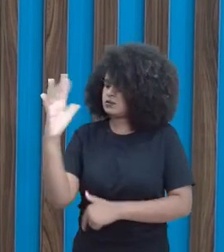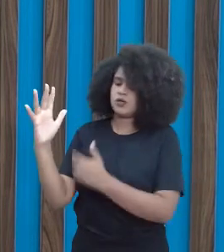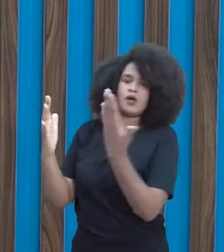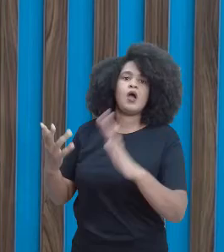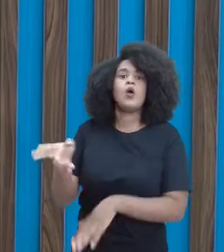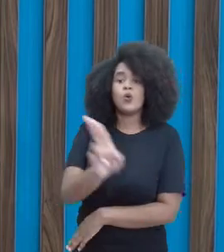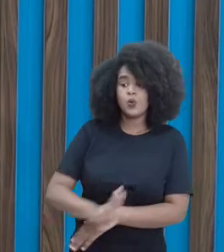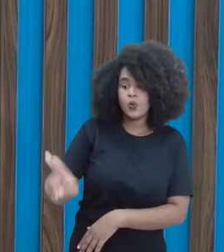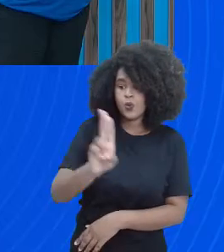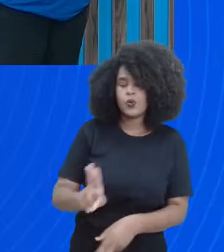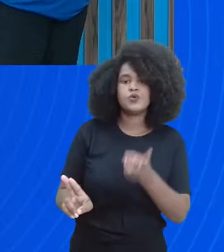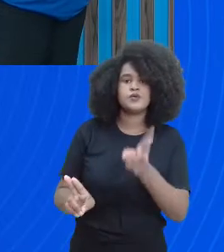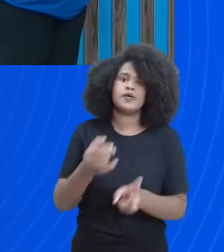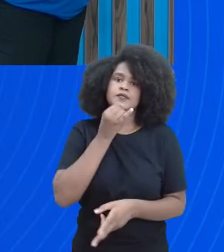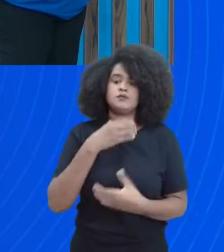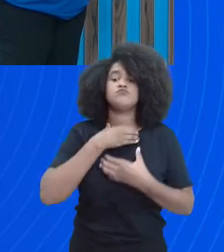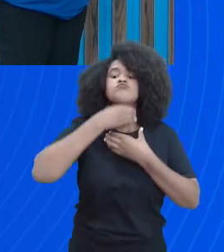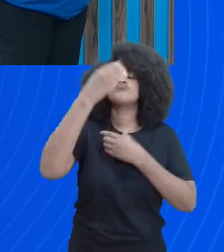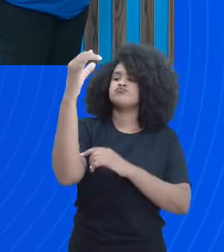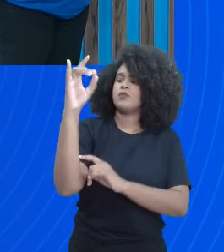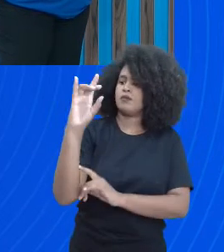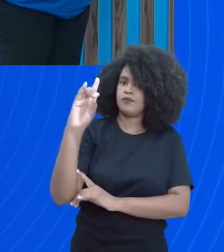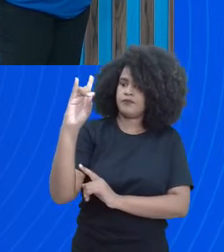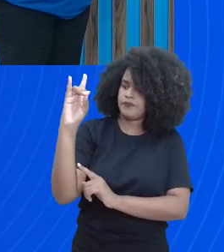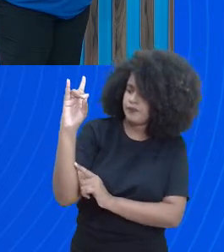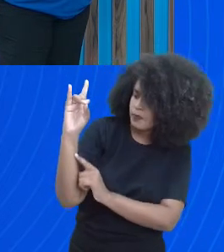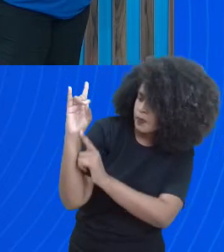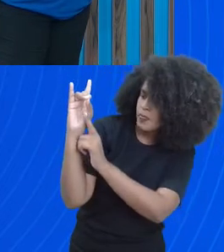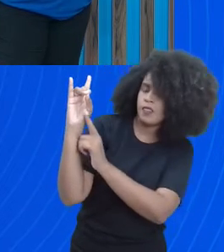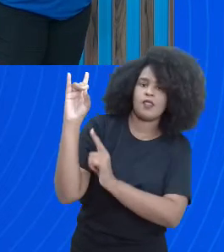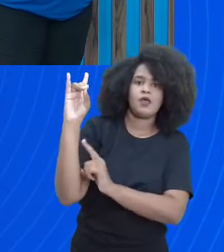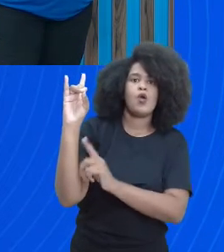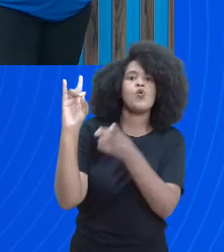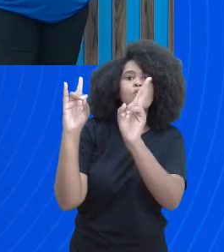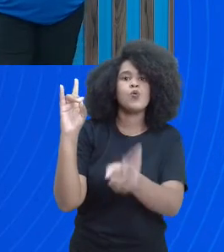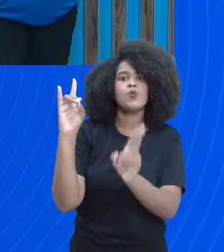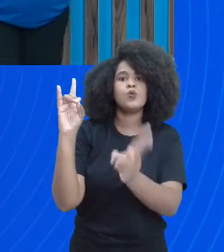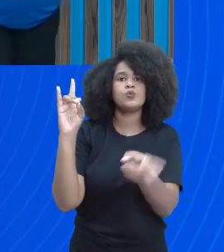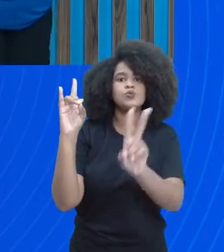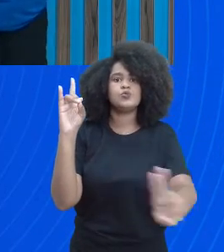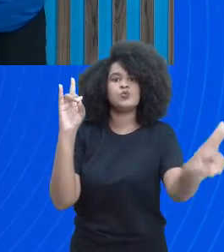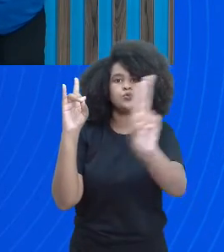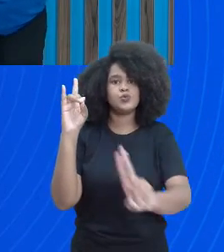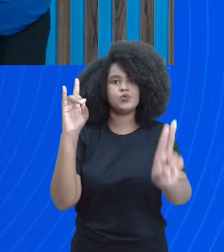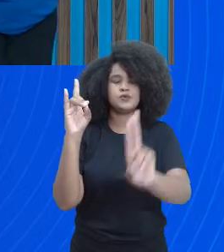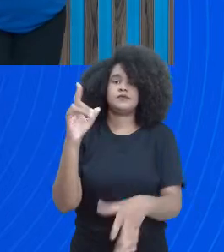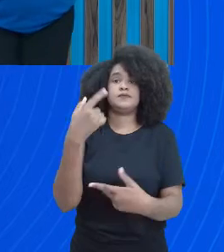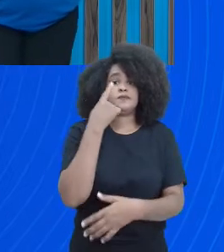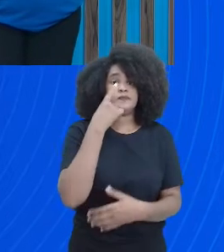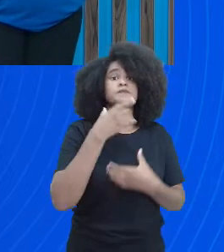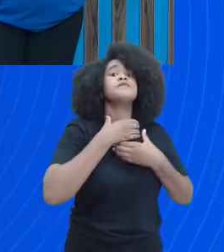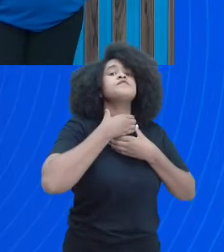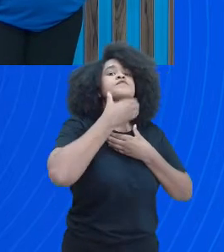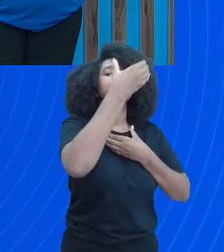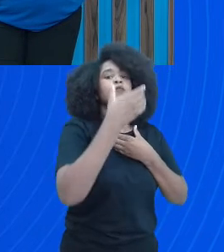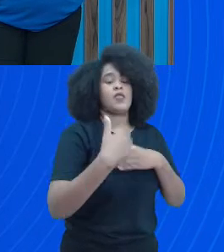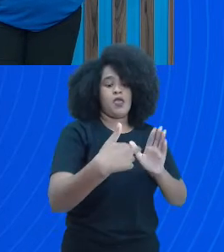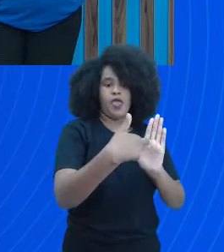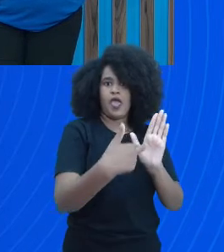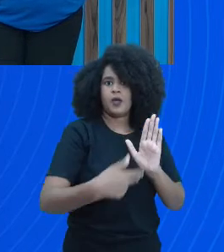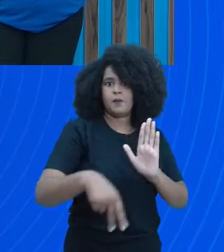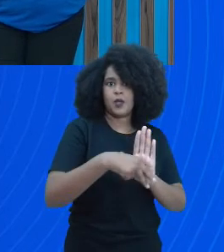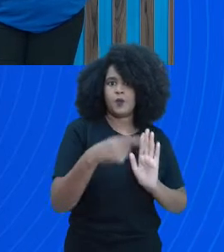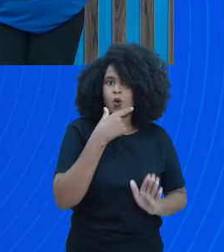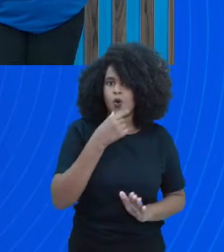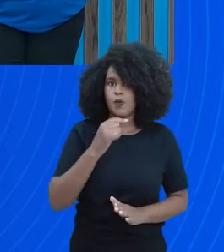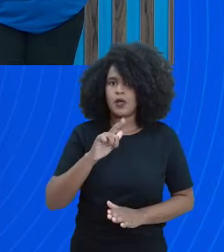uso, né, professora? Isso. No caso, o pescoço aí, né? Então, esse pescoço da girafa, gente, essa lei do uso e